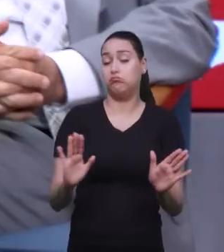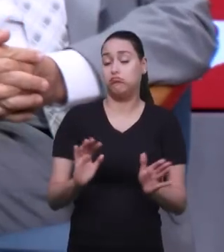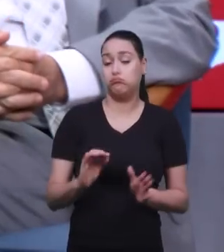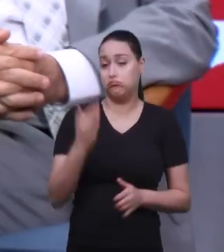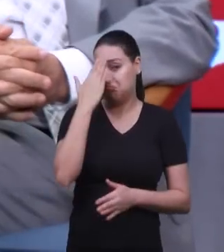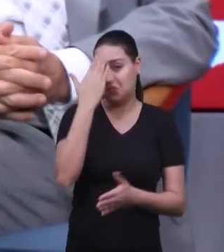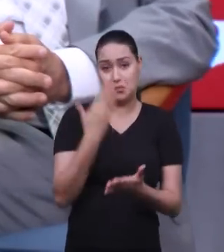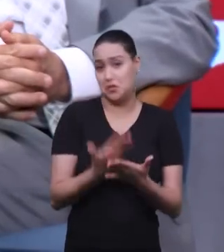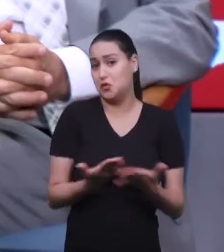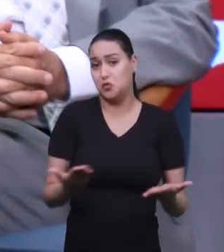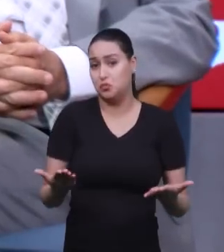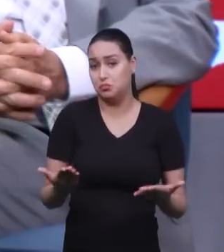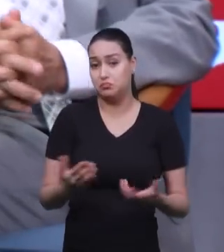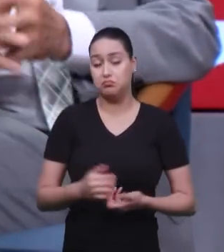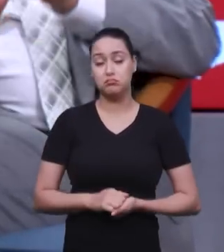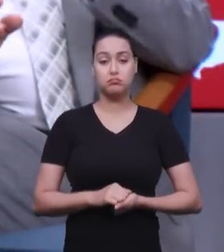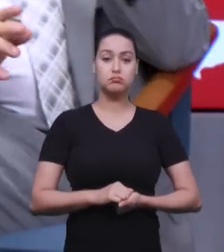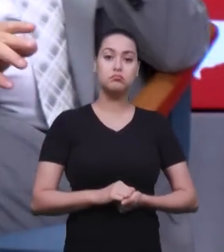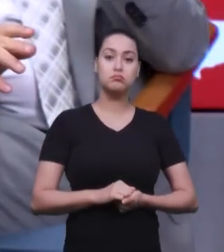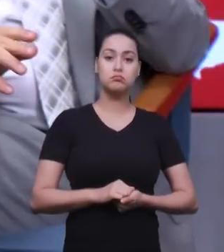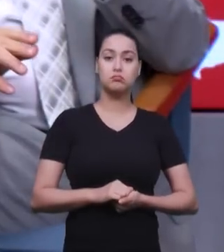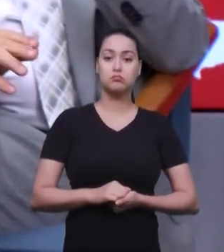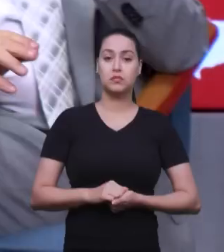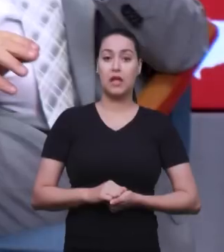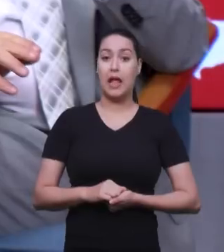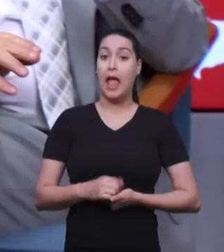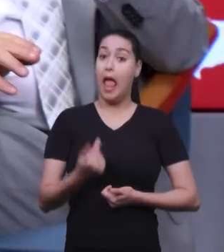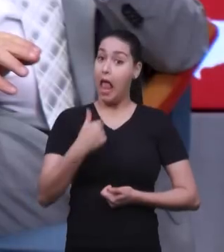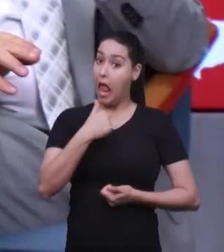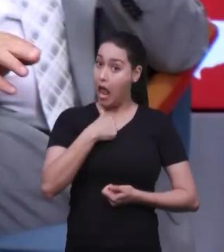creio. Se eu não